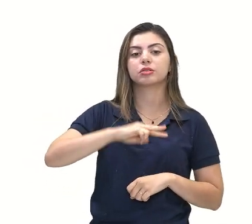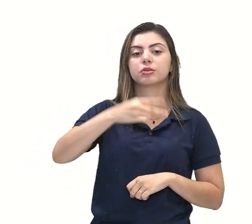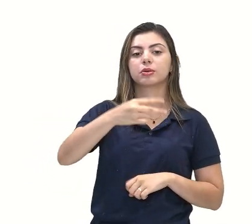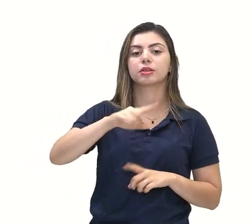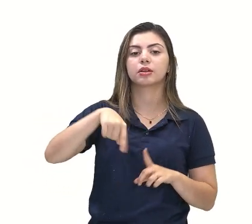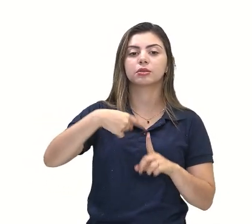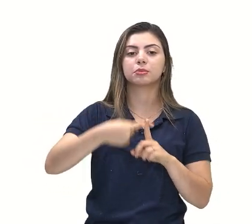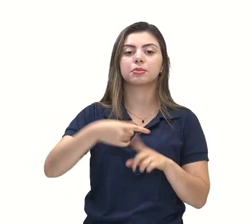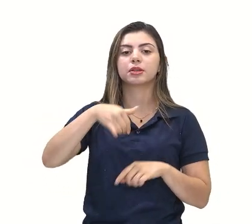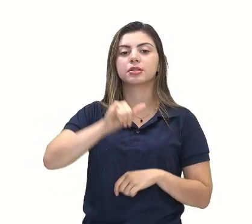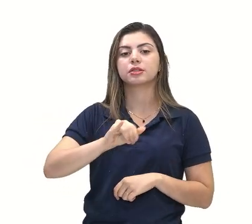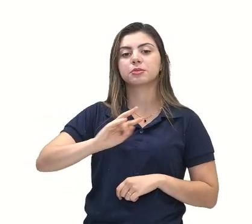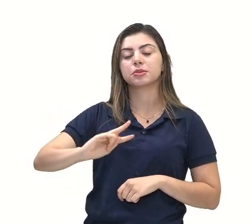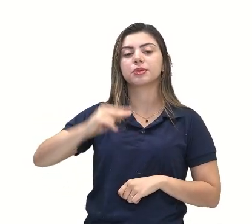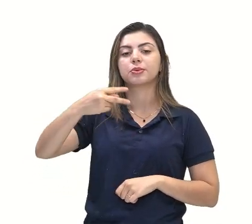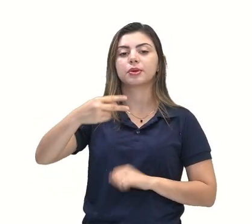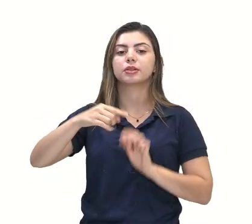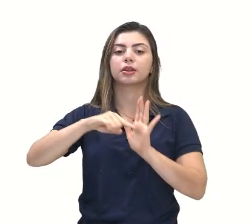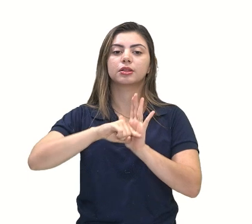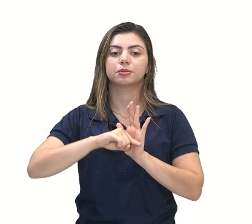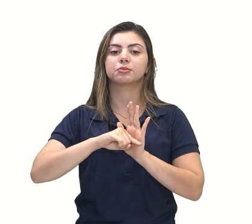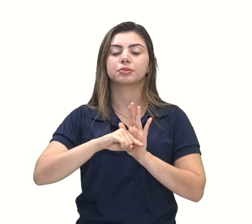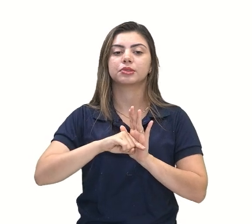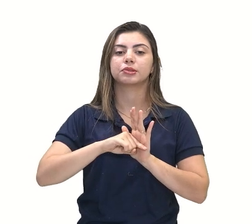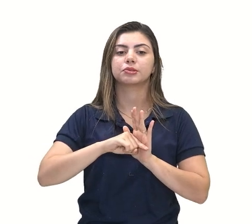ao quadrado, menos